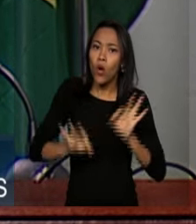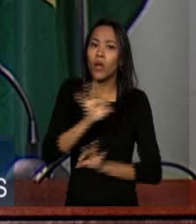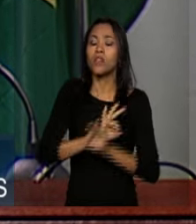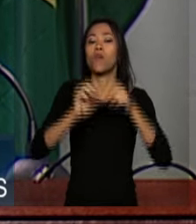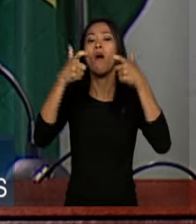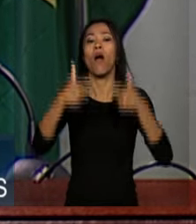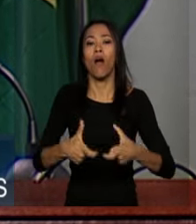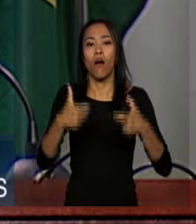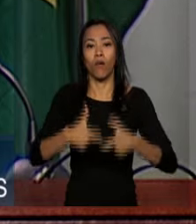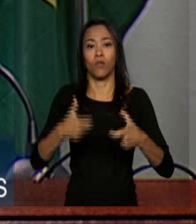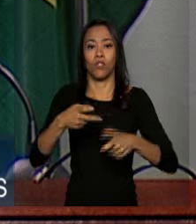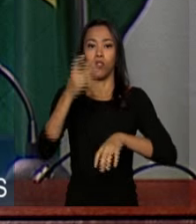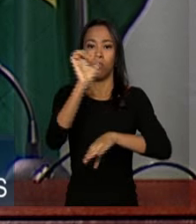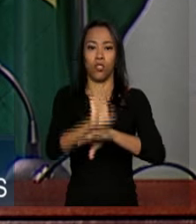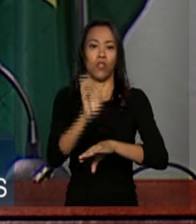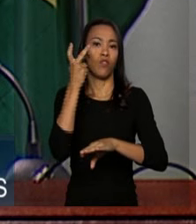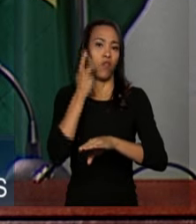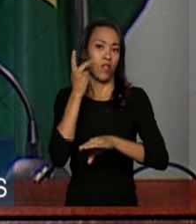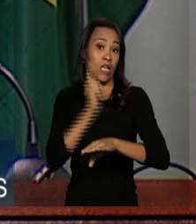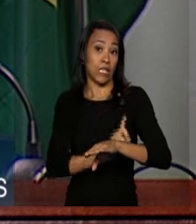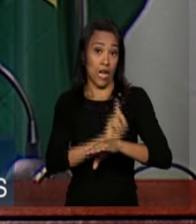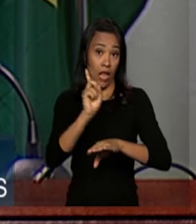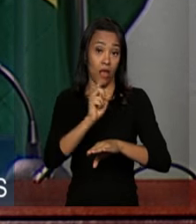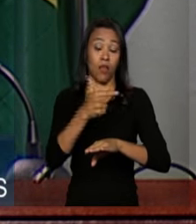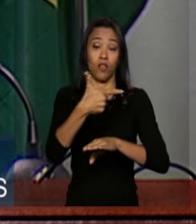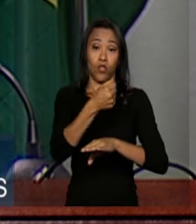de 2014. Lá,